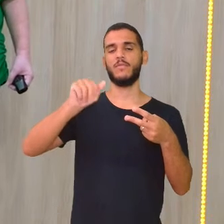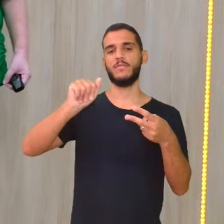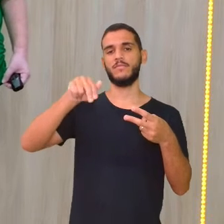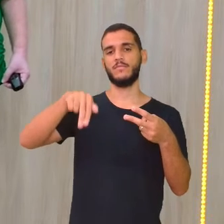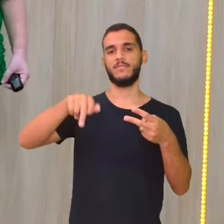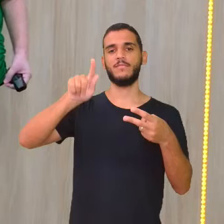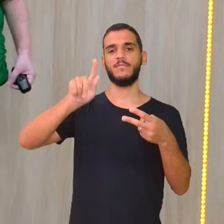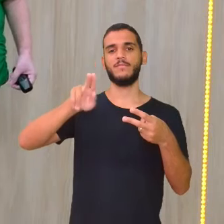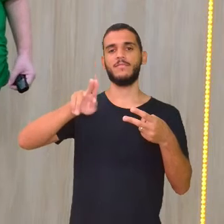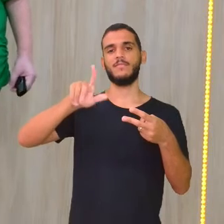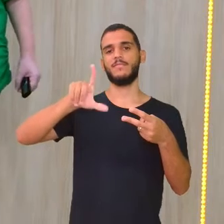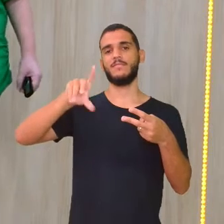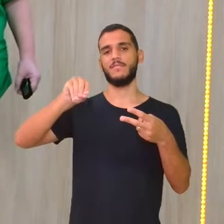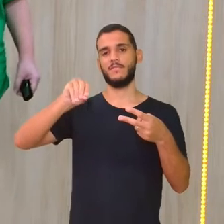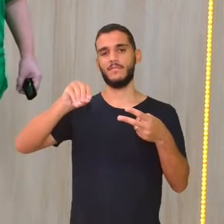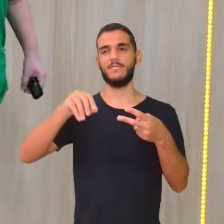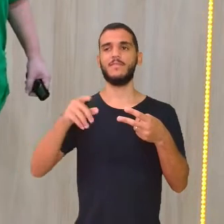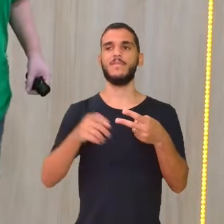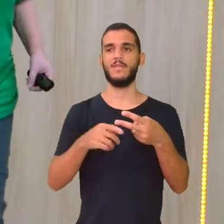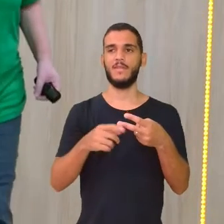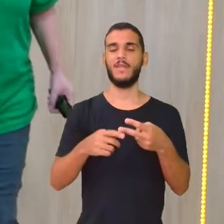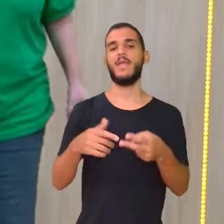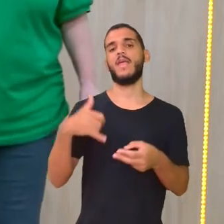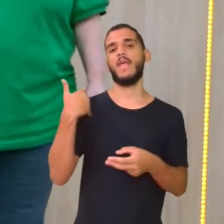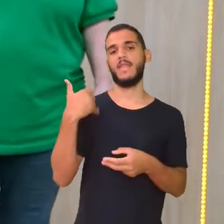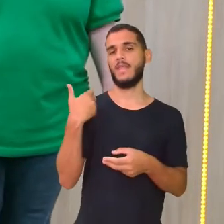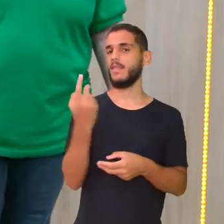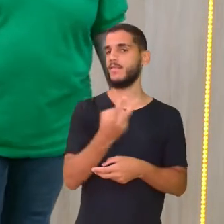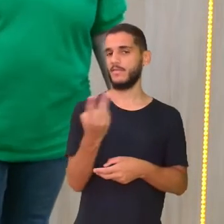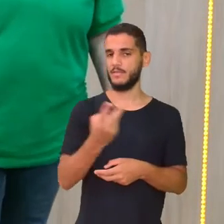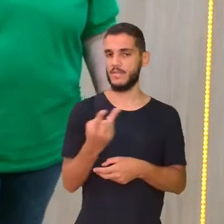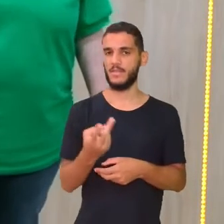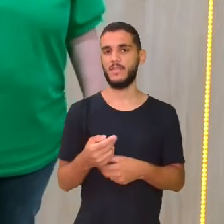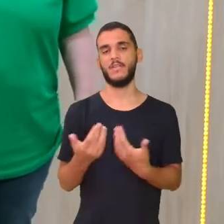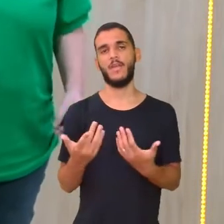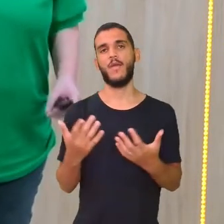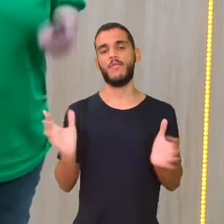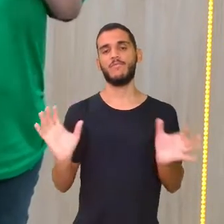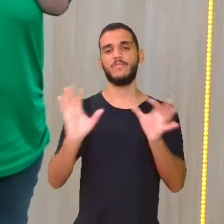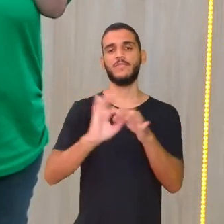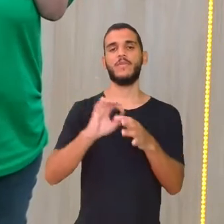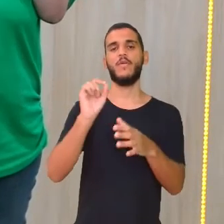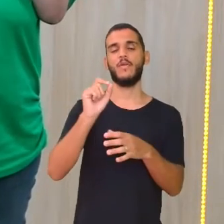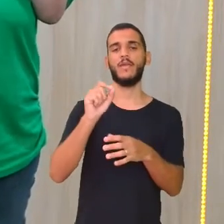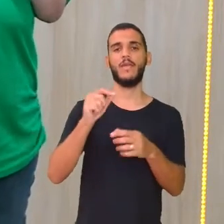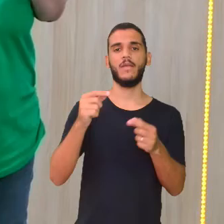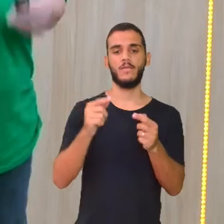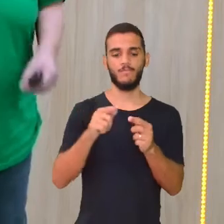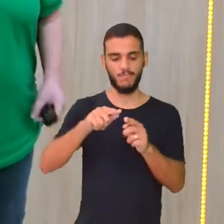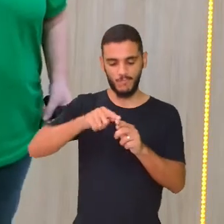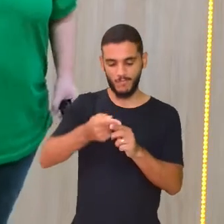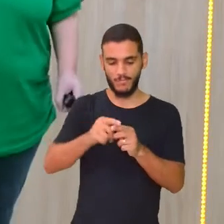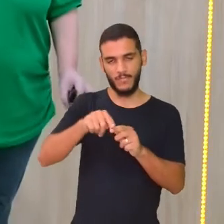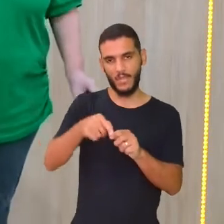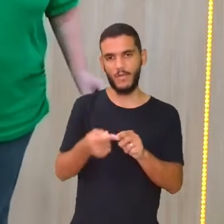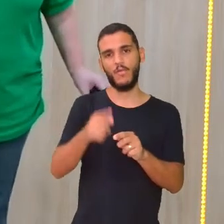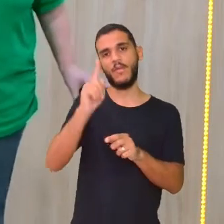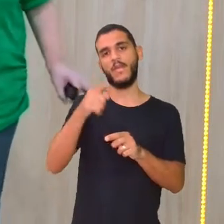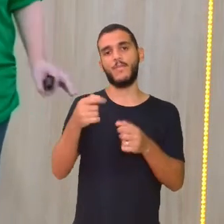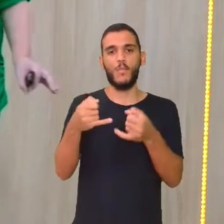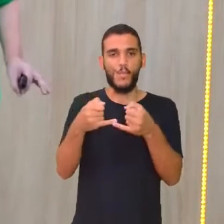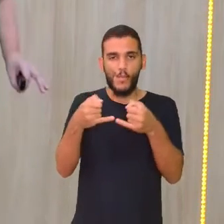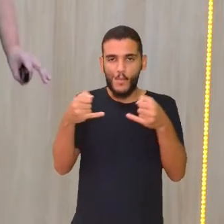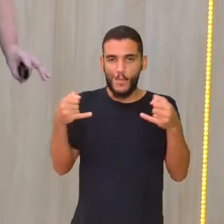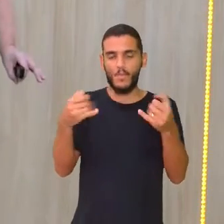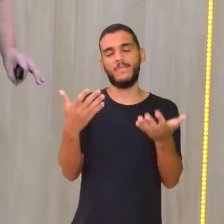gente, acutângulo. Quando eu era da idade de vocês, eu associava a agulha, que era fininho. Mas aí a